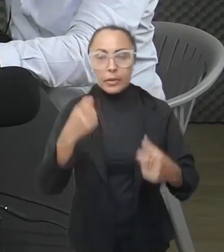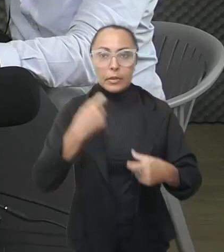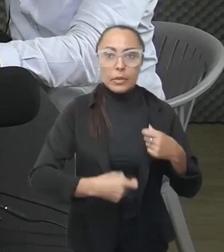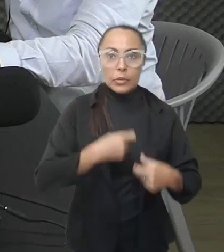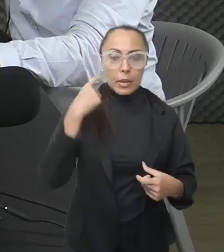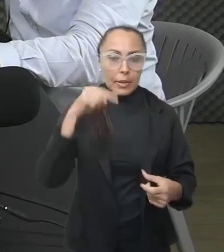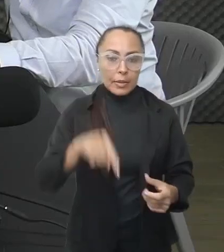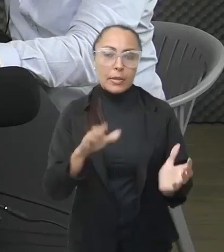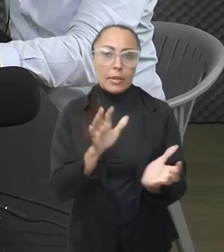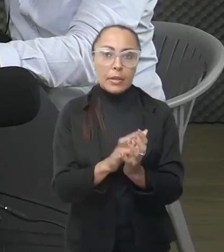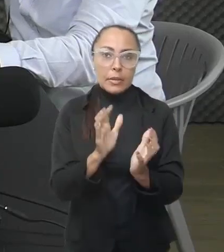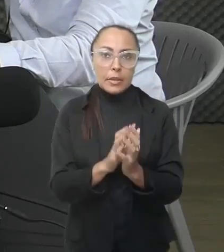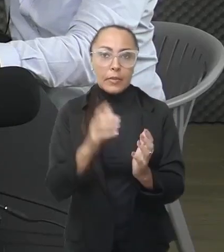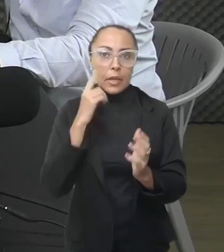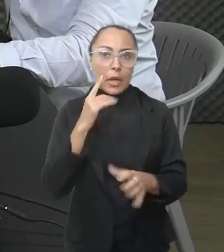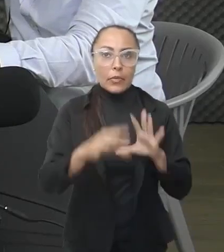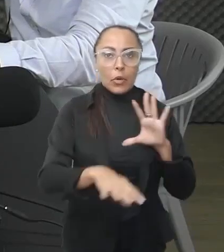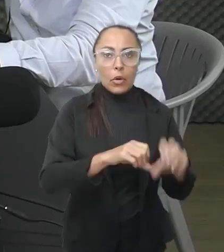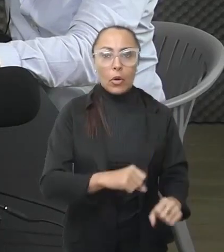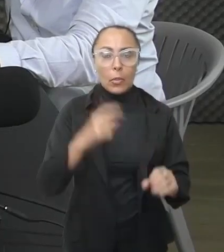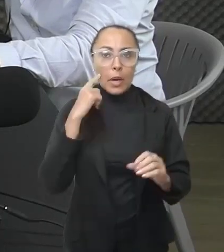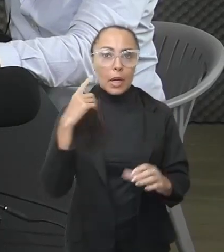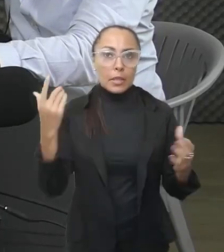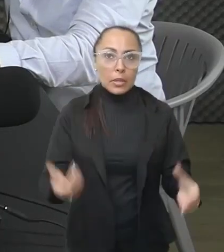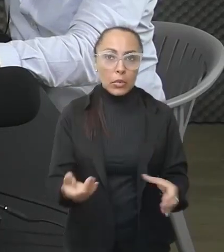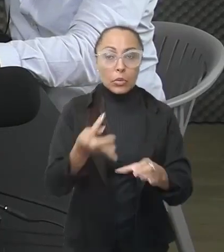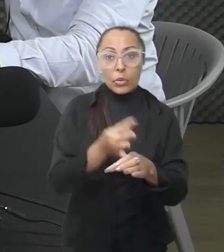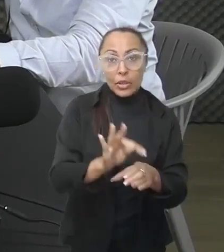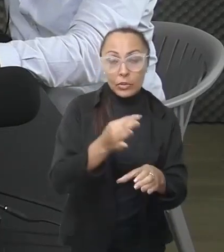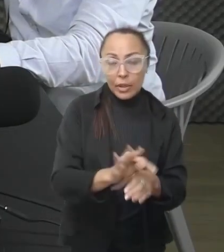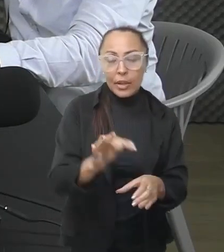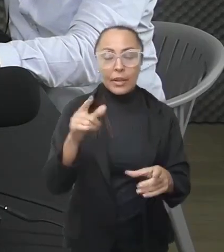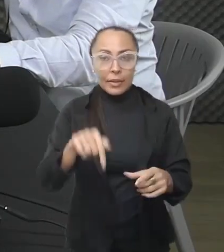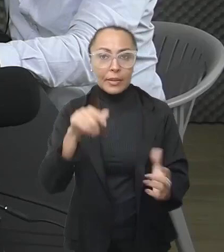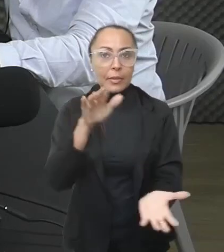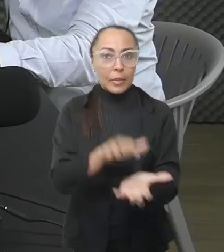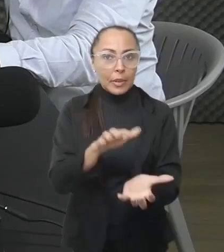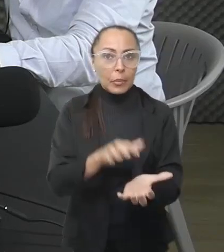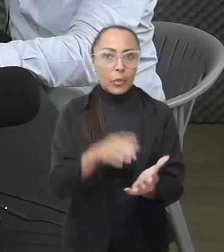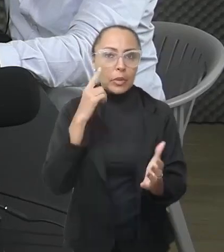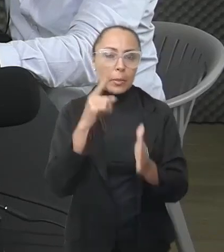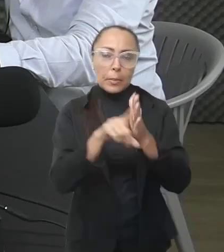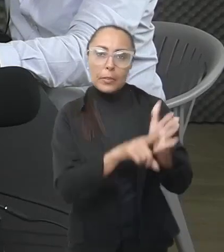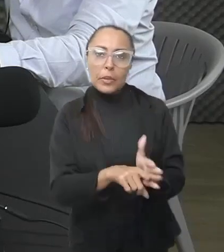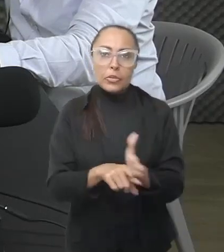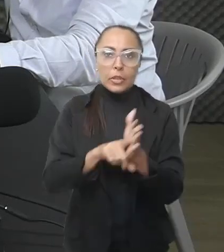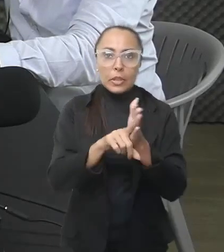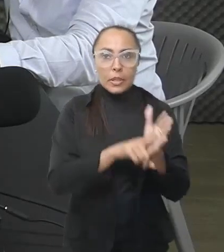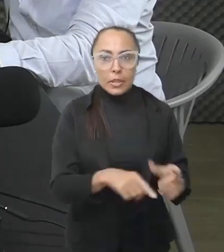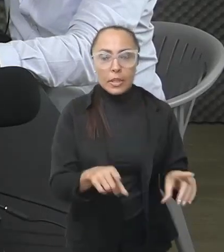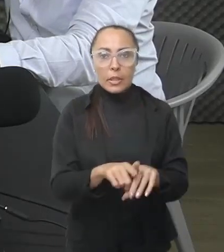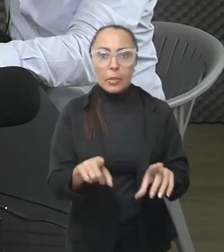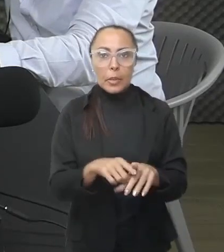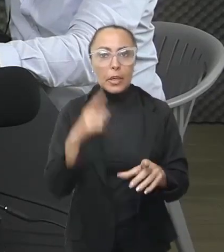Recife, coordena a formação permanente dos Conselhos Tutelares de Pernambuco, realizou pesquisa sobre o tema com foco na atuação de Conselhos Tutelares